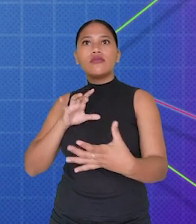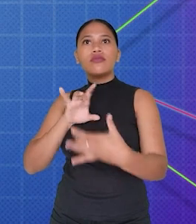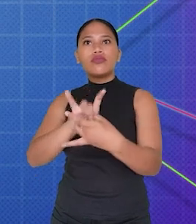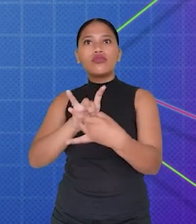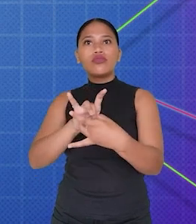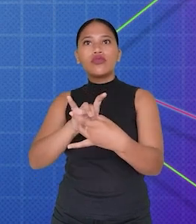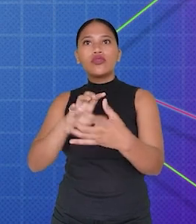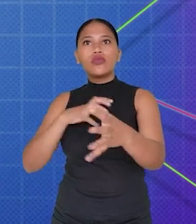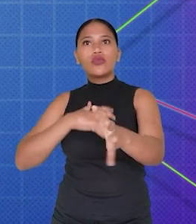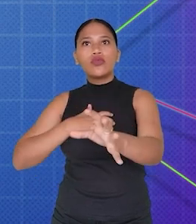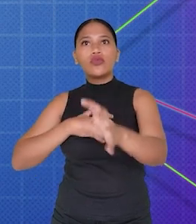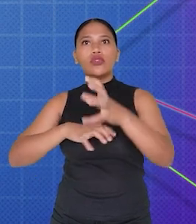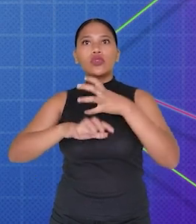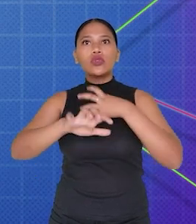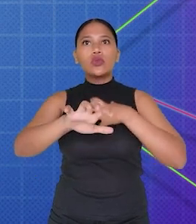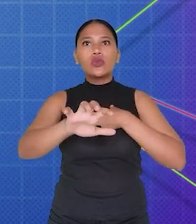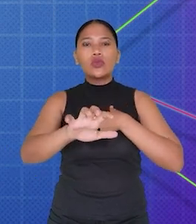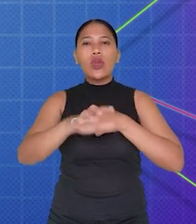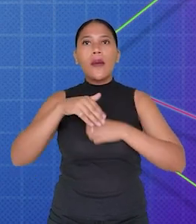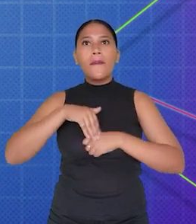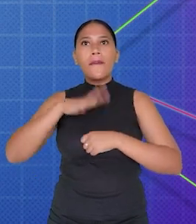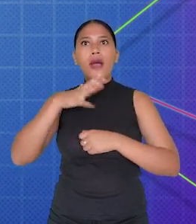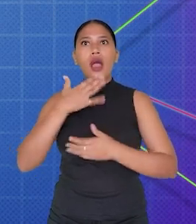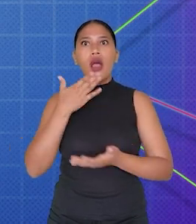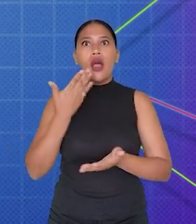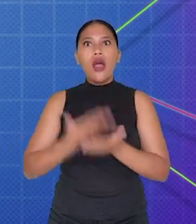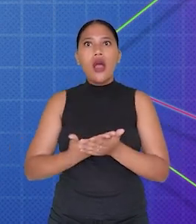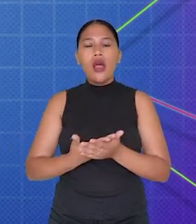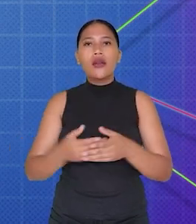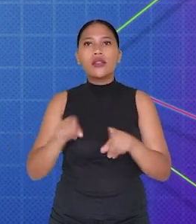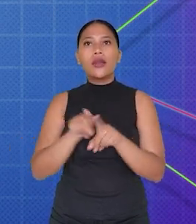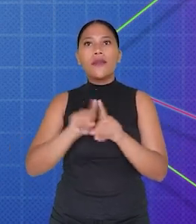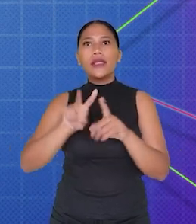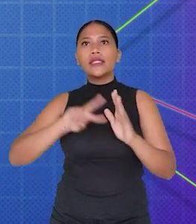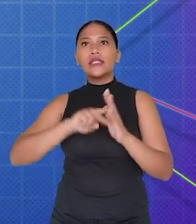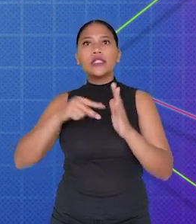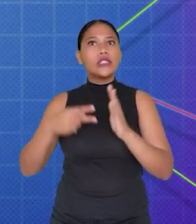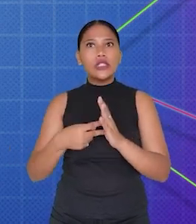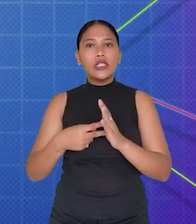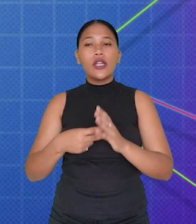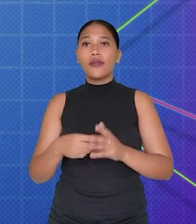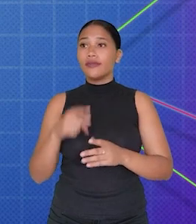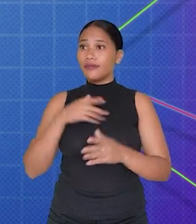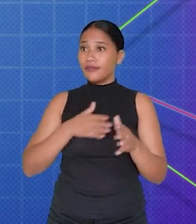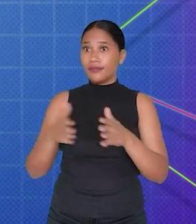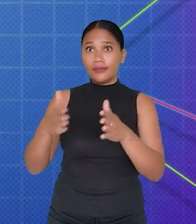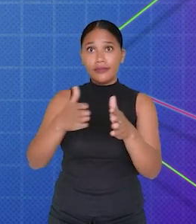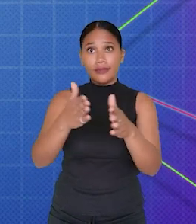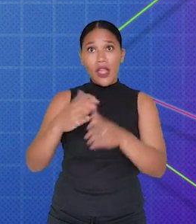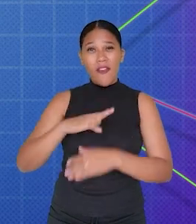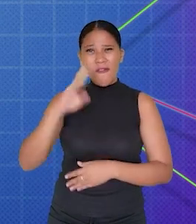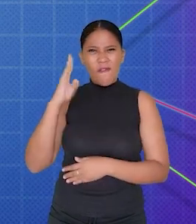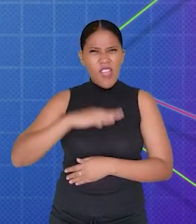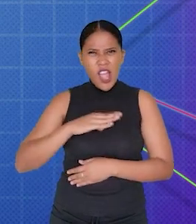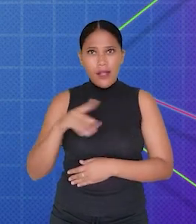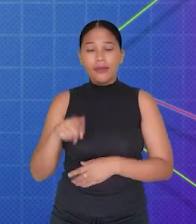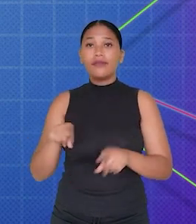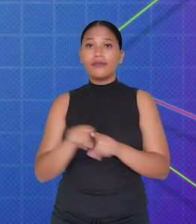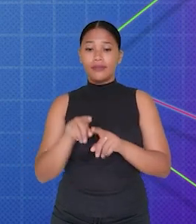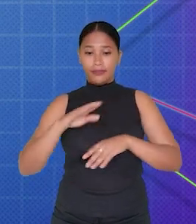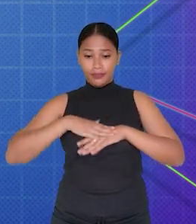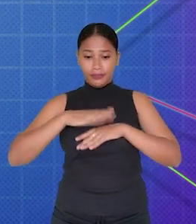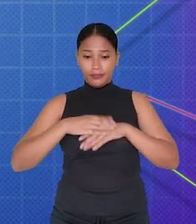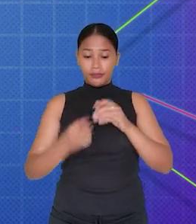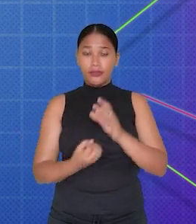identificação e envolvimento com a história, tornando-a mais impactante e significativa. A jornada do vilão também permite que os